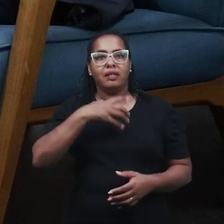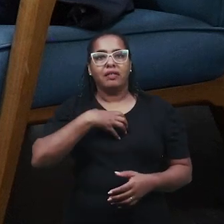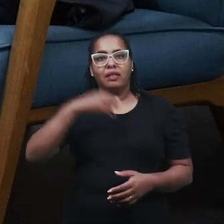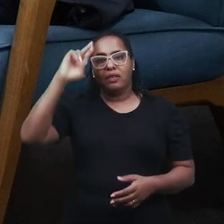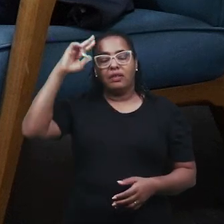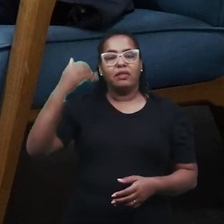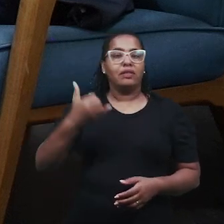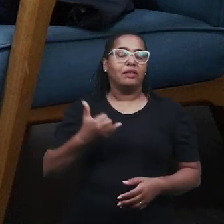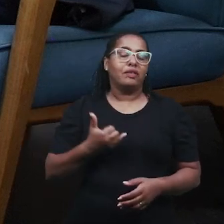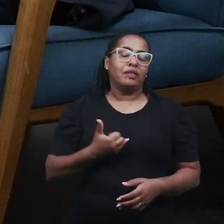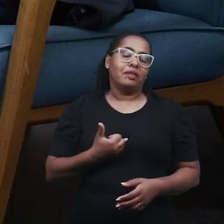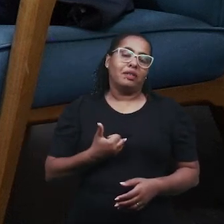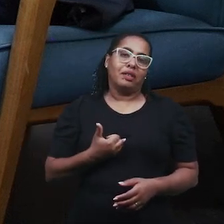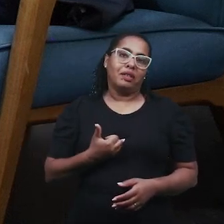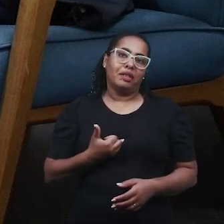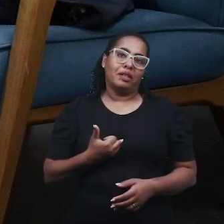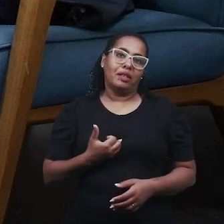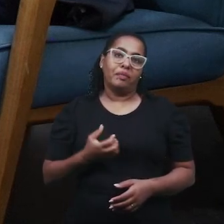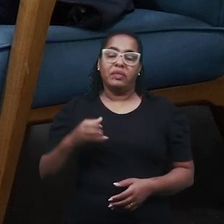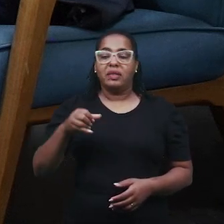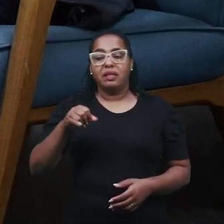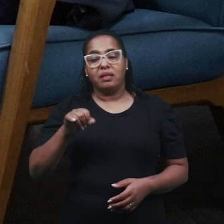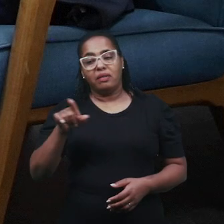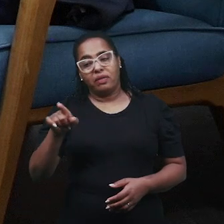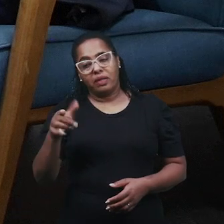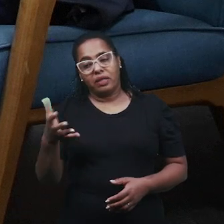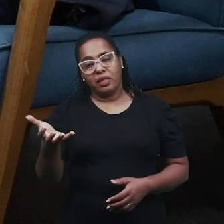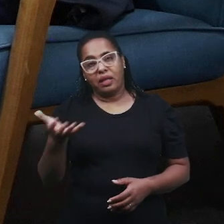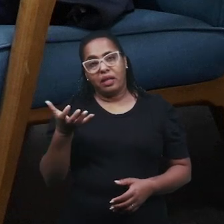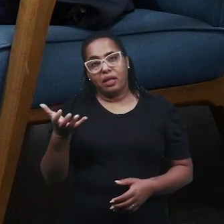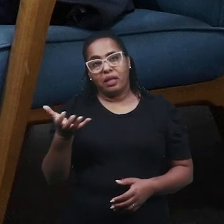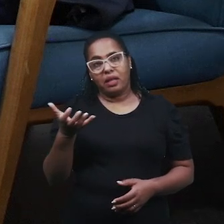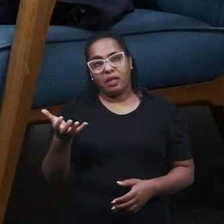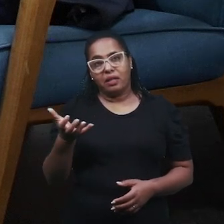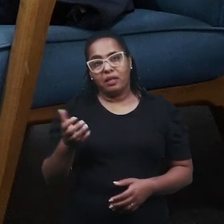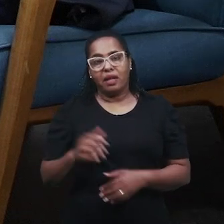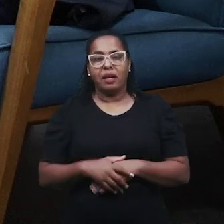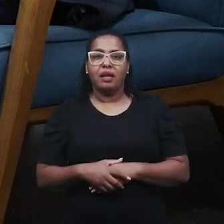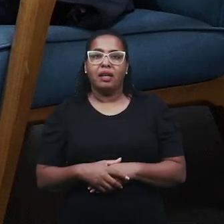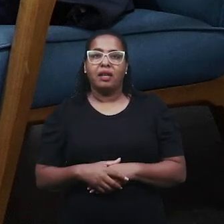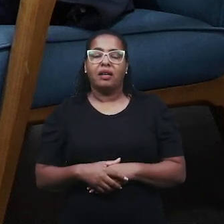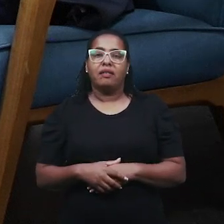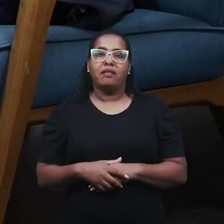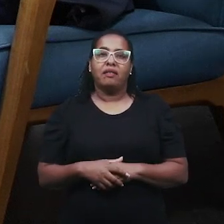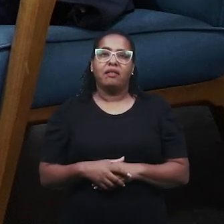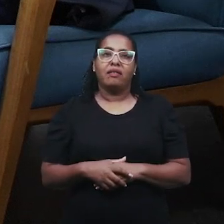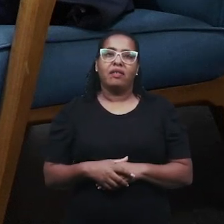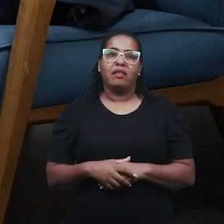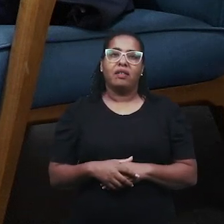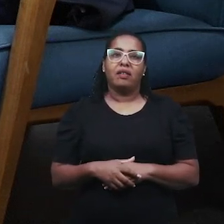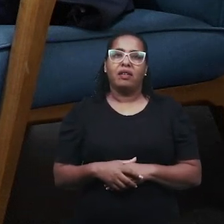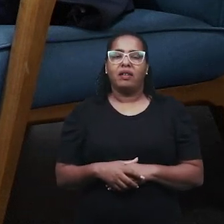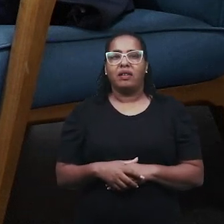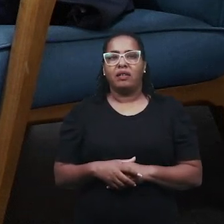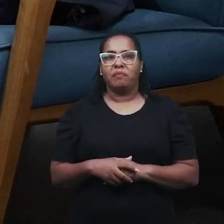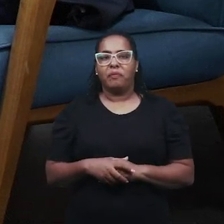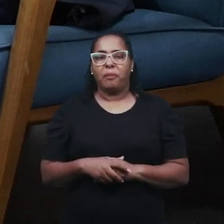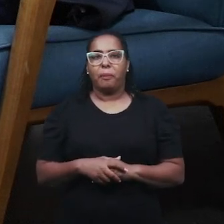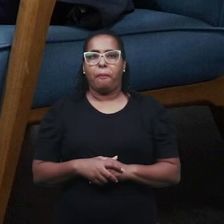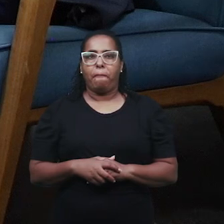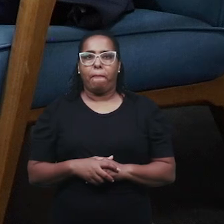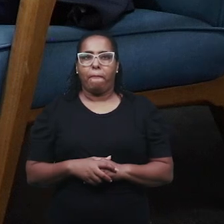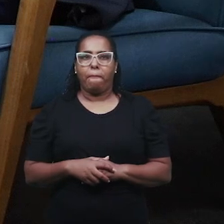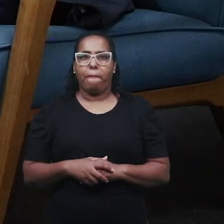Deus. Ele diz, se você quiser ouvir mais deste Deus, se você quer ouvir mais a voz